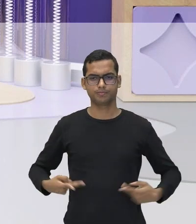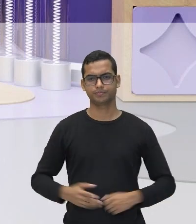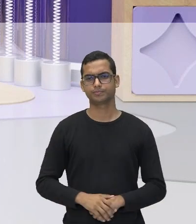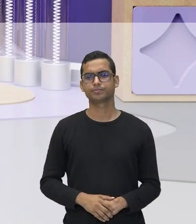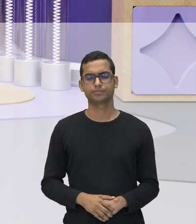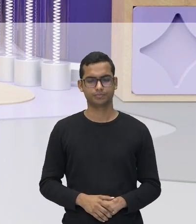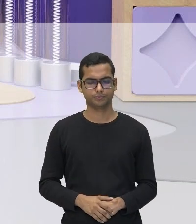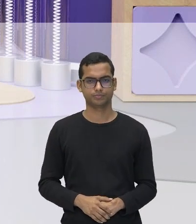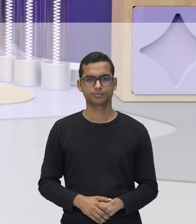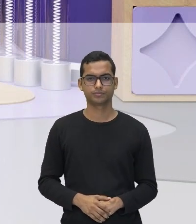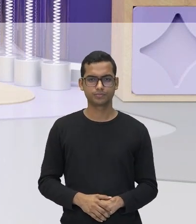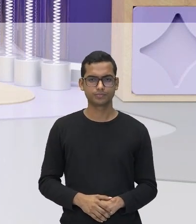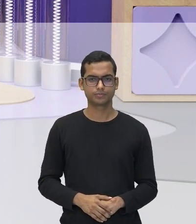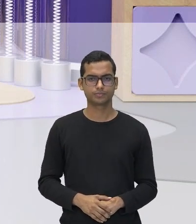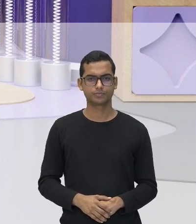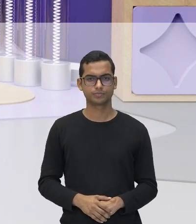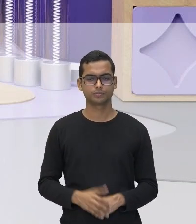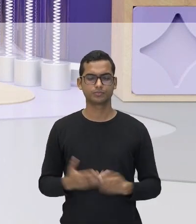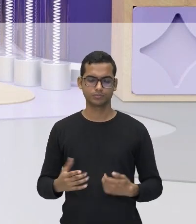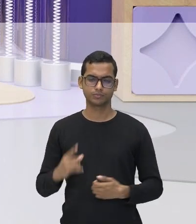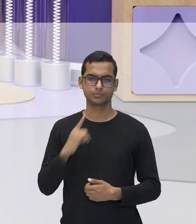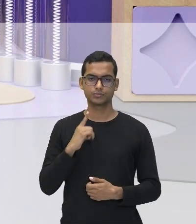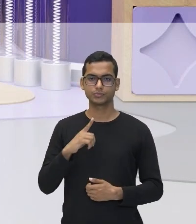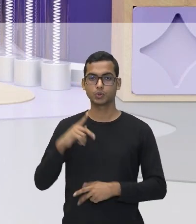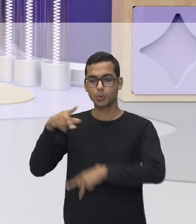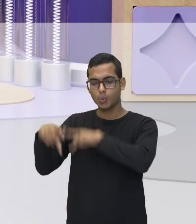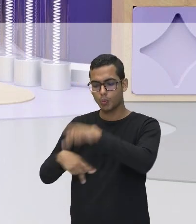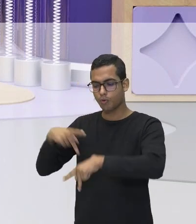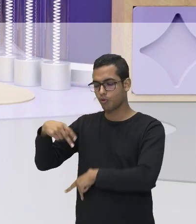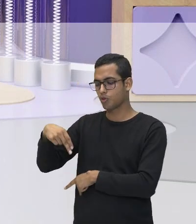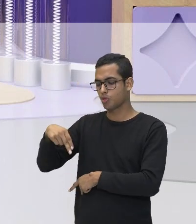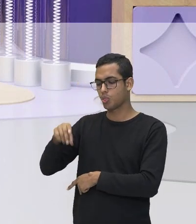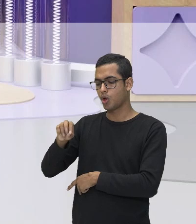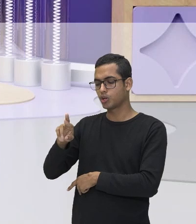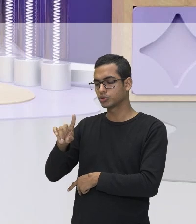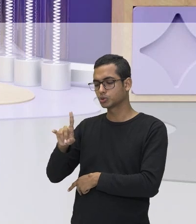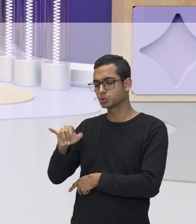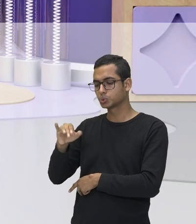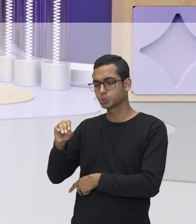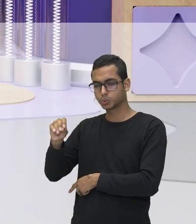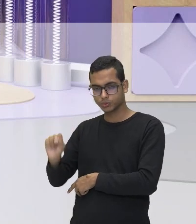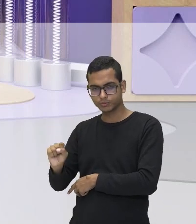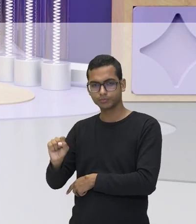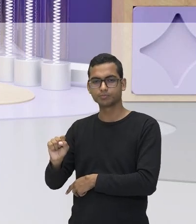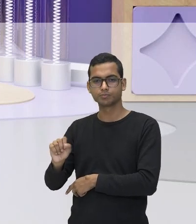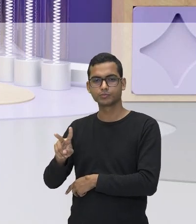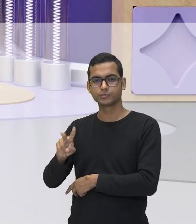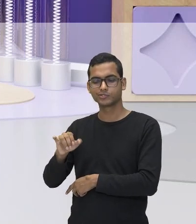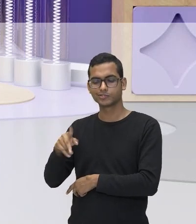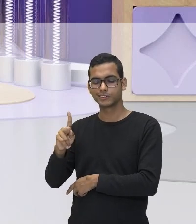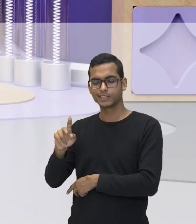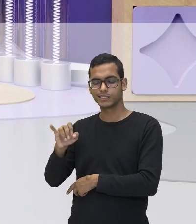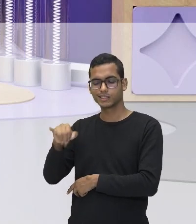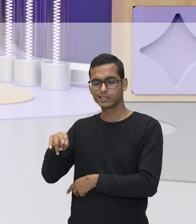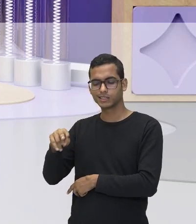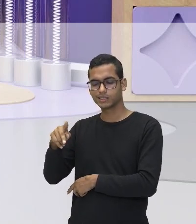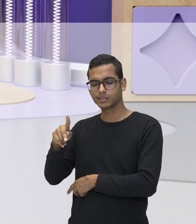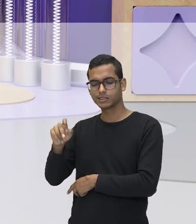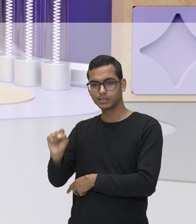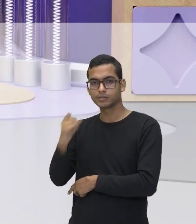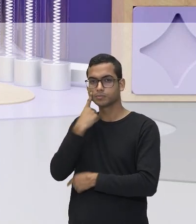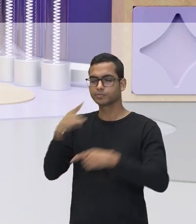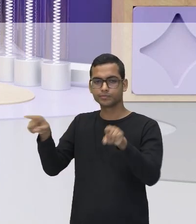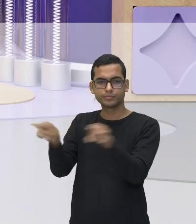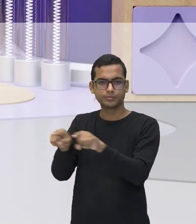do mundo segundo os povos nórdicos, né? Os vikings, a criação do mundo segundo os gregos, segundo os